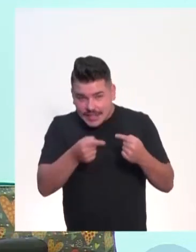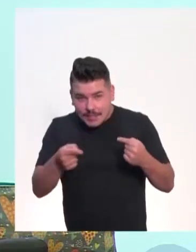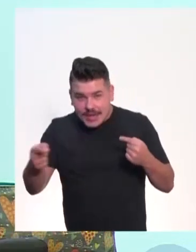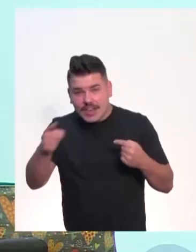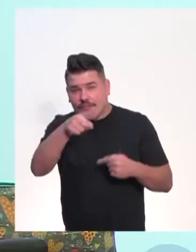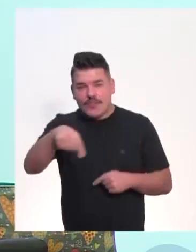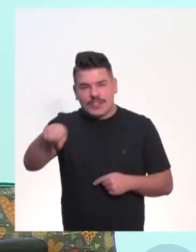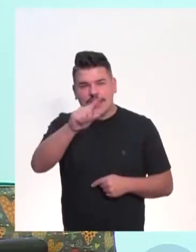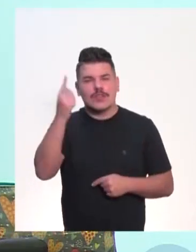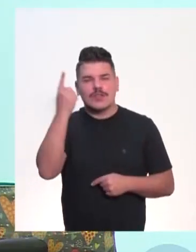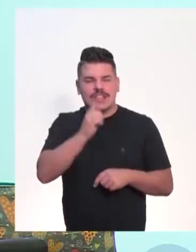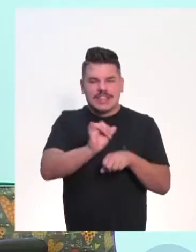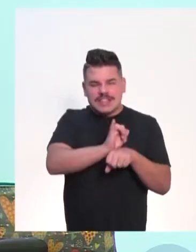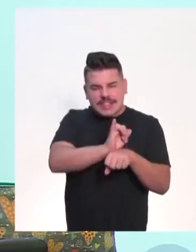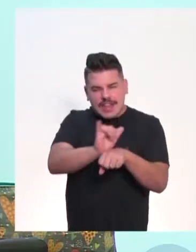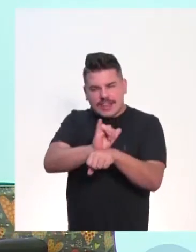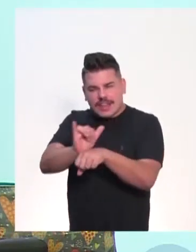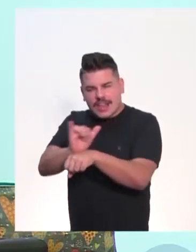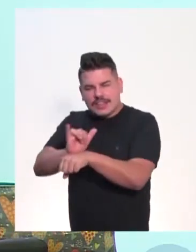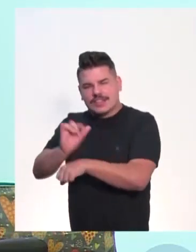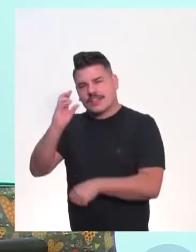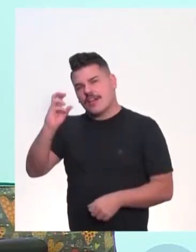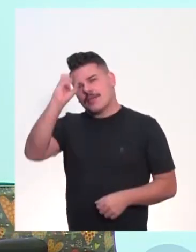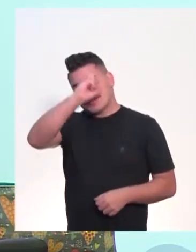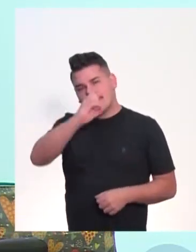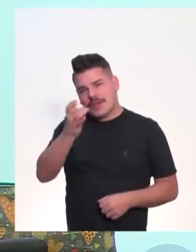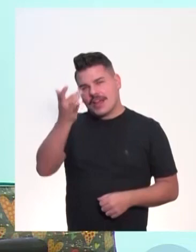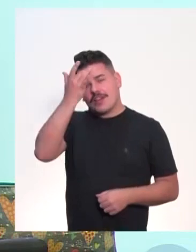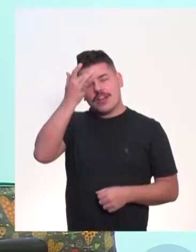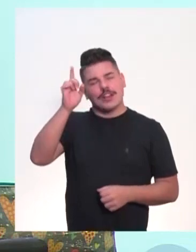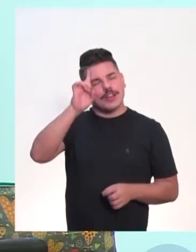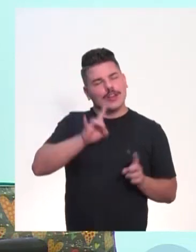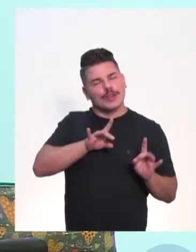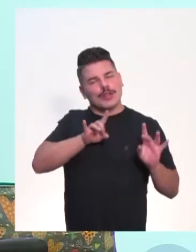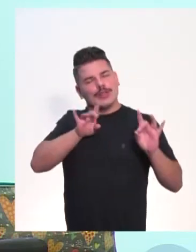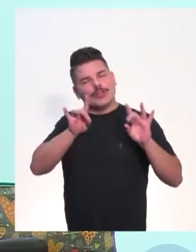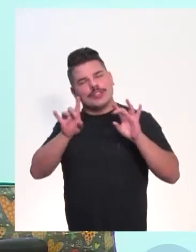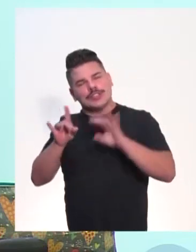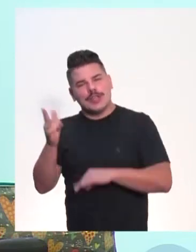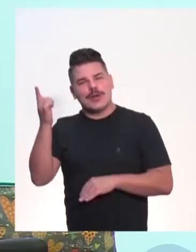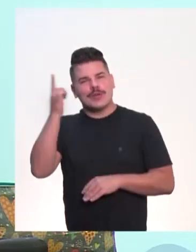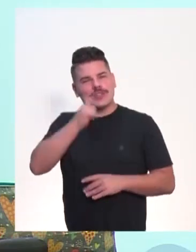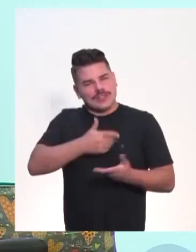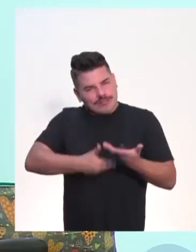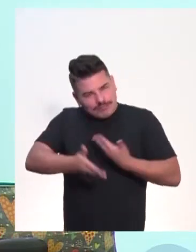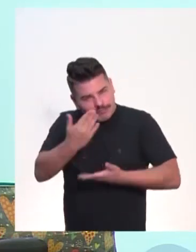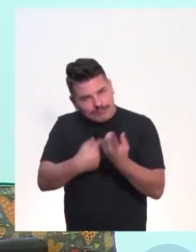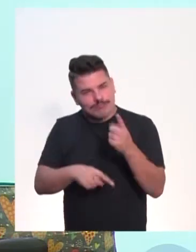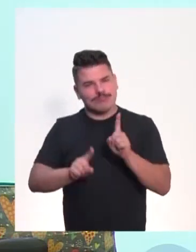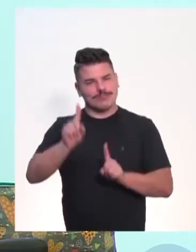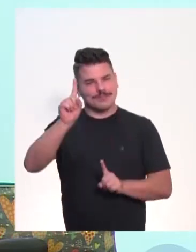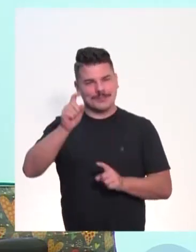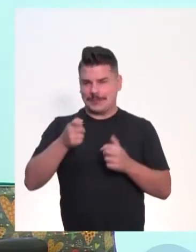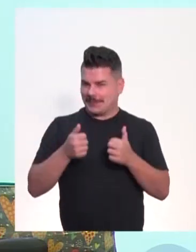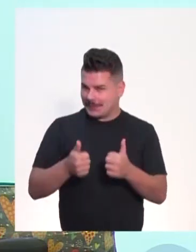use algumas dessas técnicas no nosso dia a dia também. E,